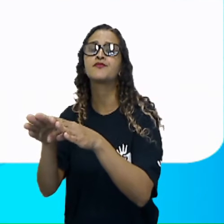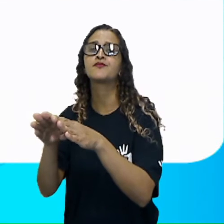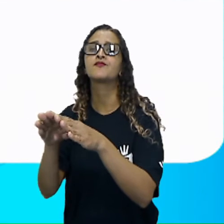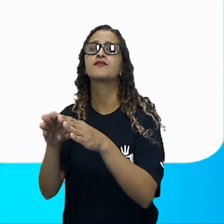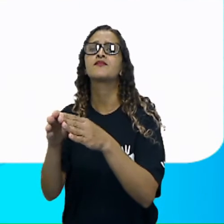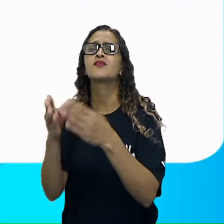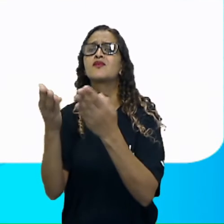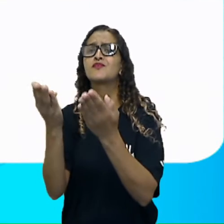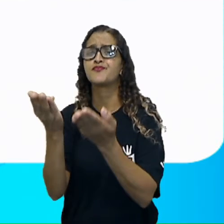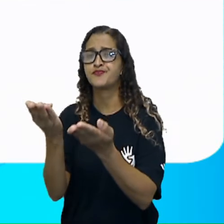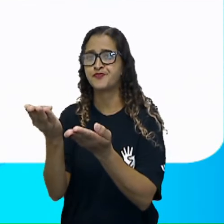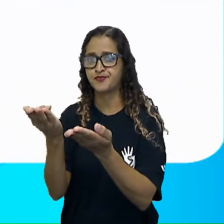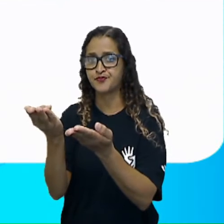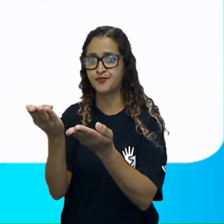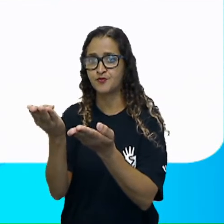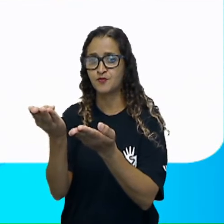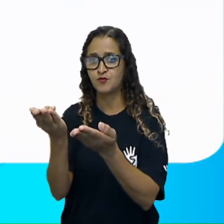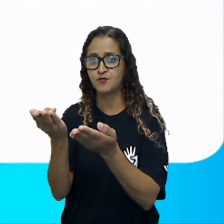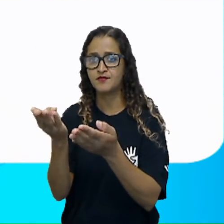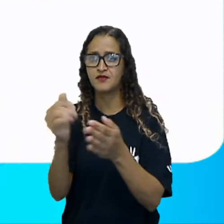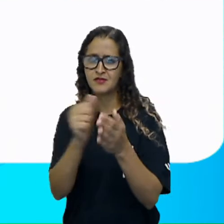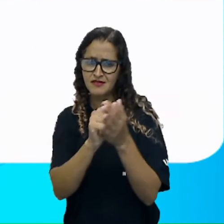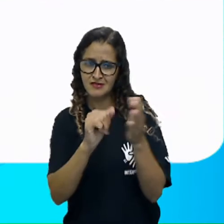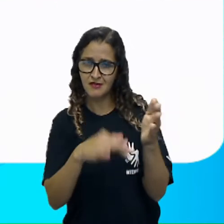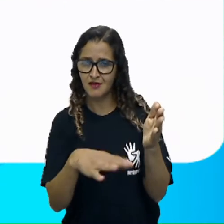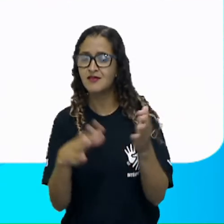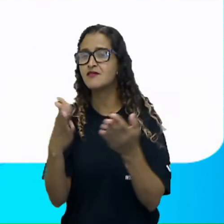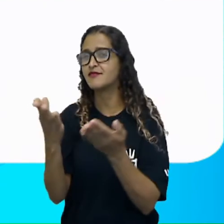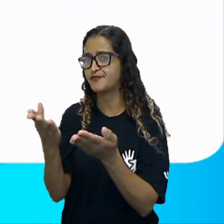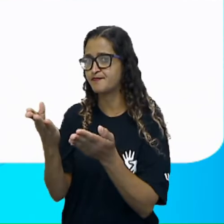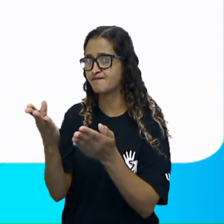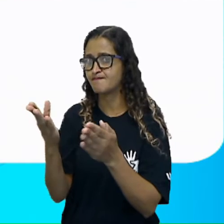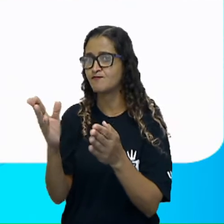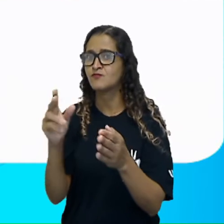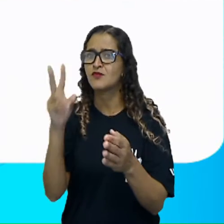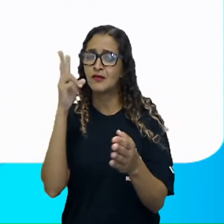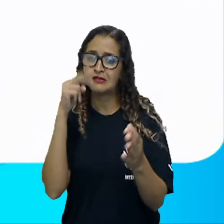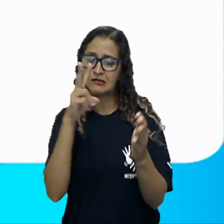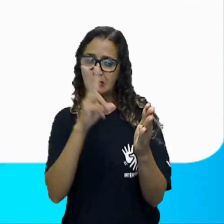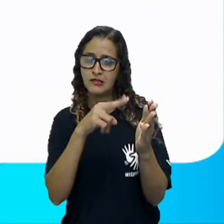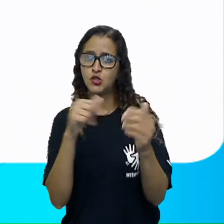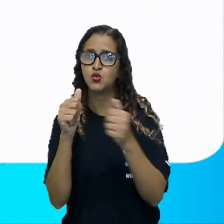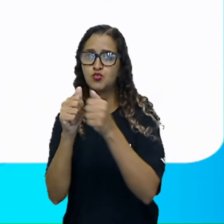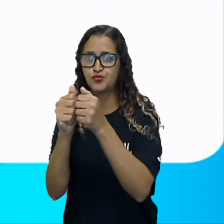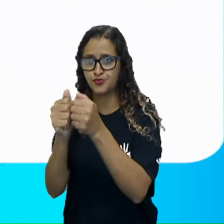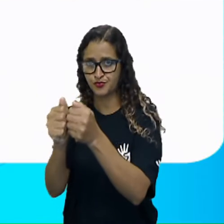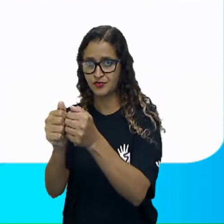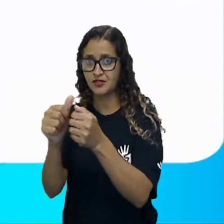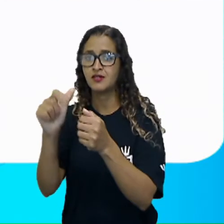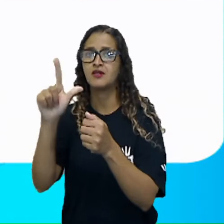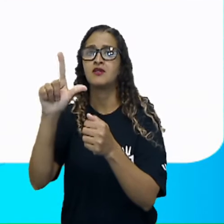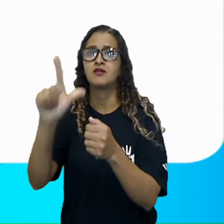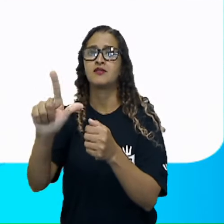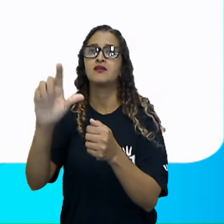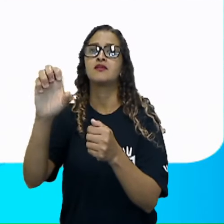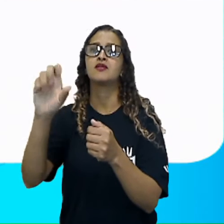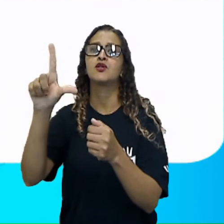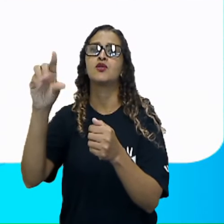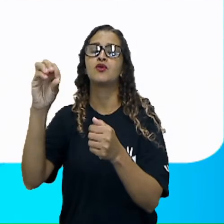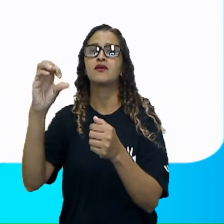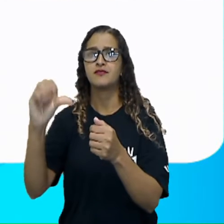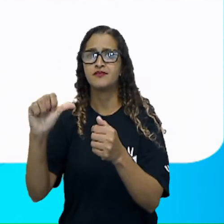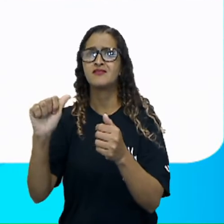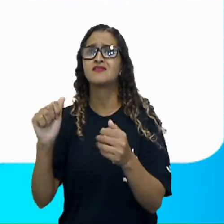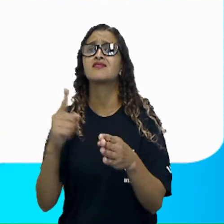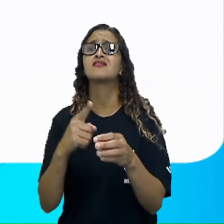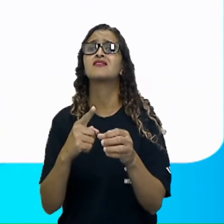Vamos para essa atividade que tem lá também, que eu tenho certeza que você já fez. Vamos ler essa tirinha aqui da Leloca. Que cidade